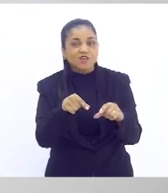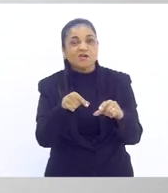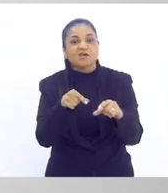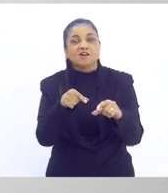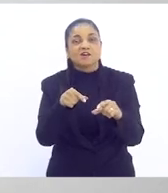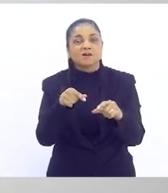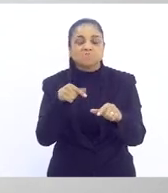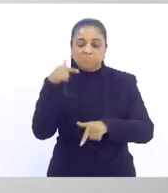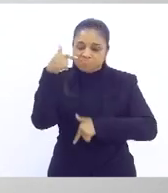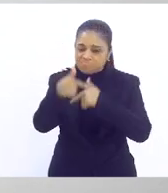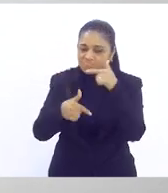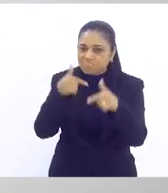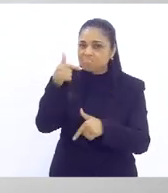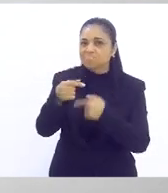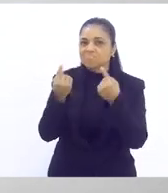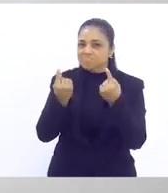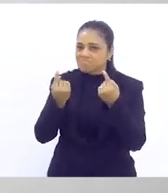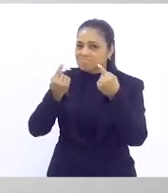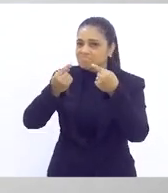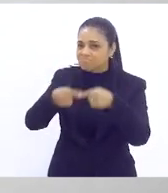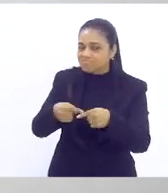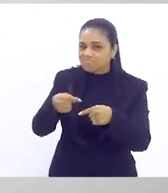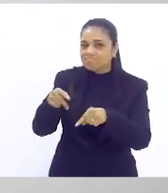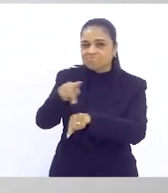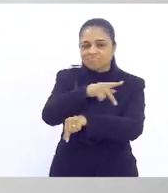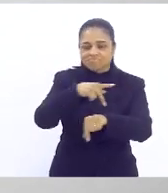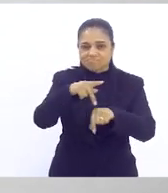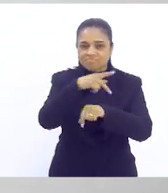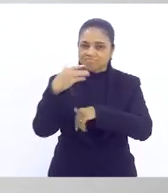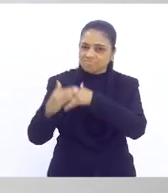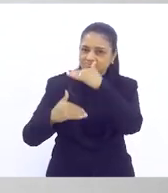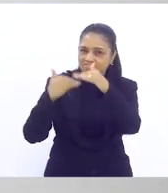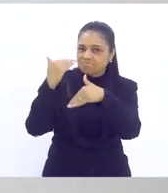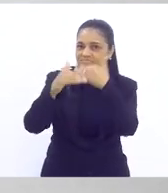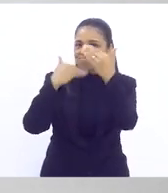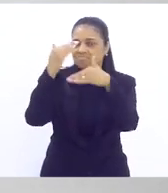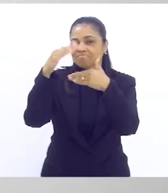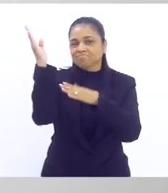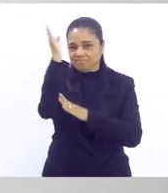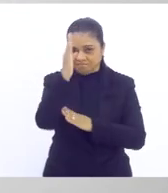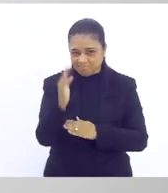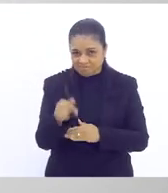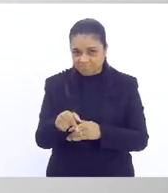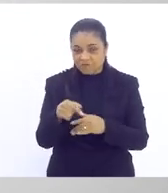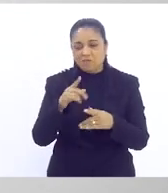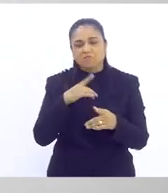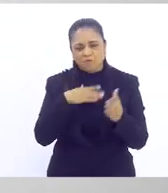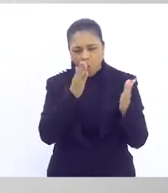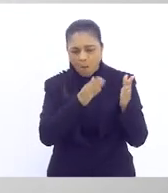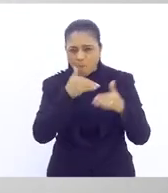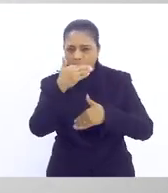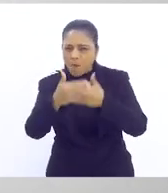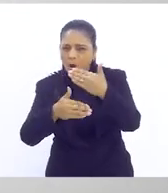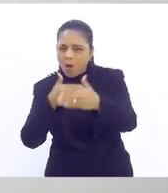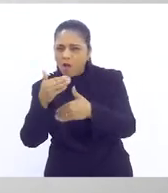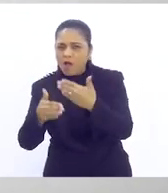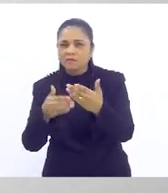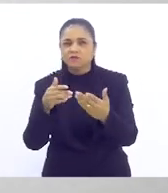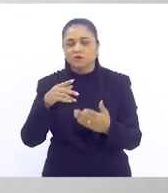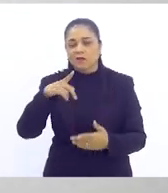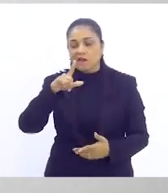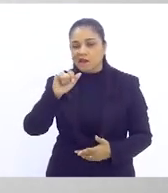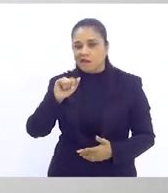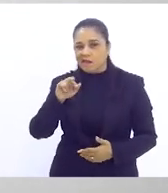se disputa o desenvolvimento das Nações né Nós vimos todo o processo da lava jato o quanto foi